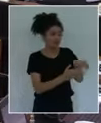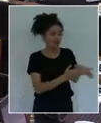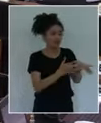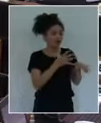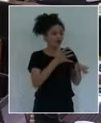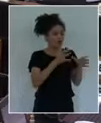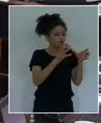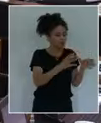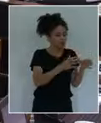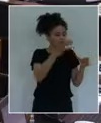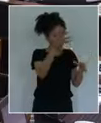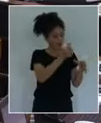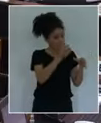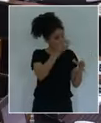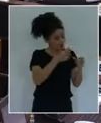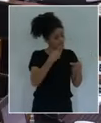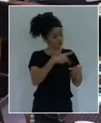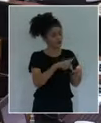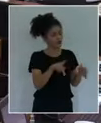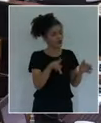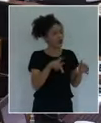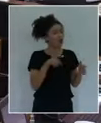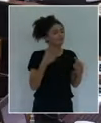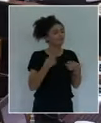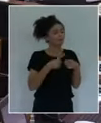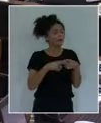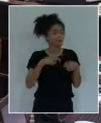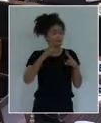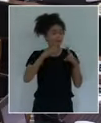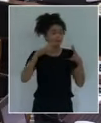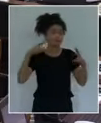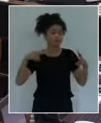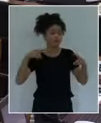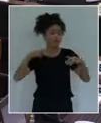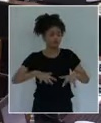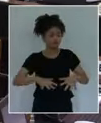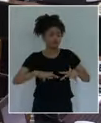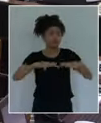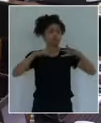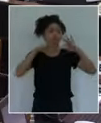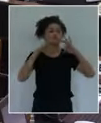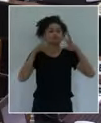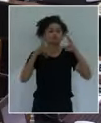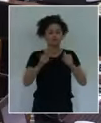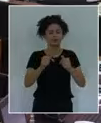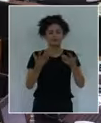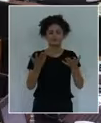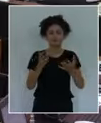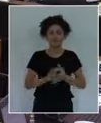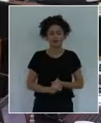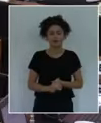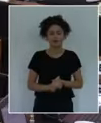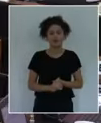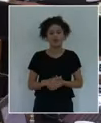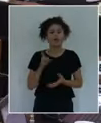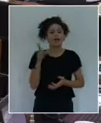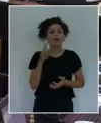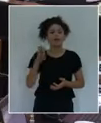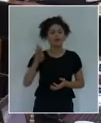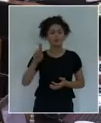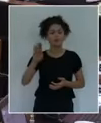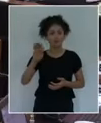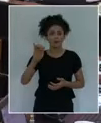de água. Aí, Cícero, como daqui no Brito a água dividiu os